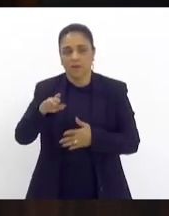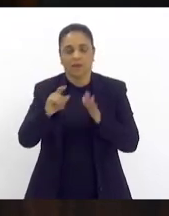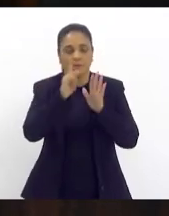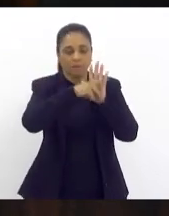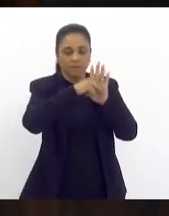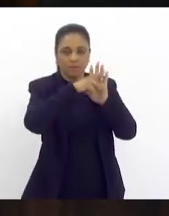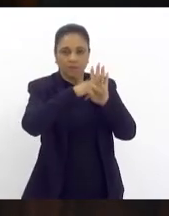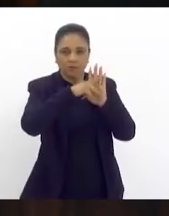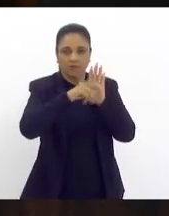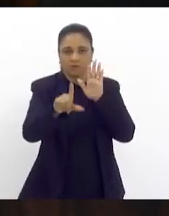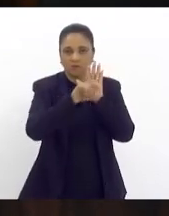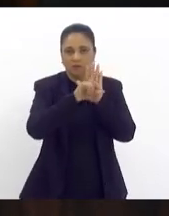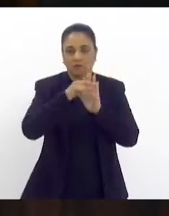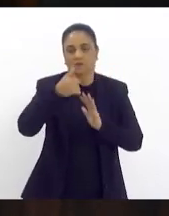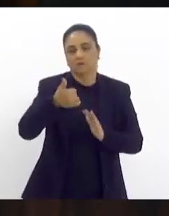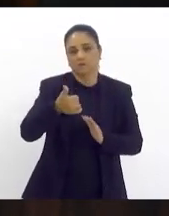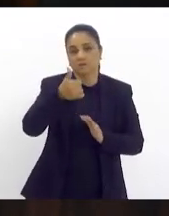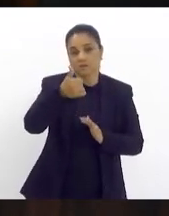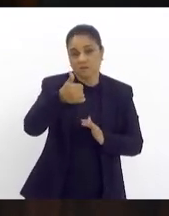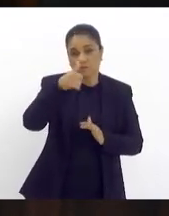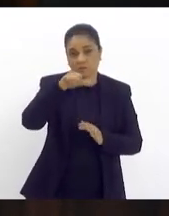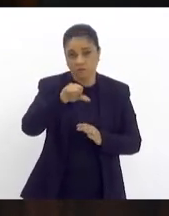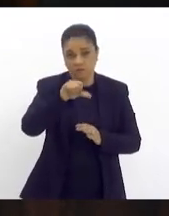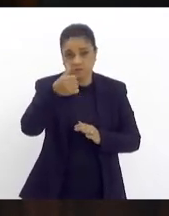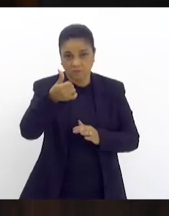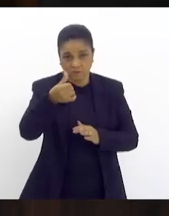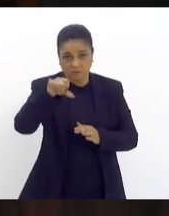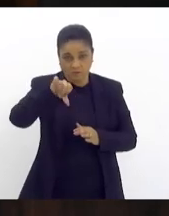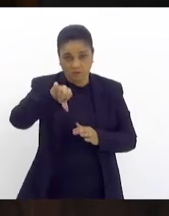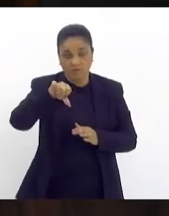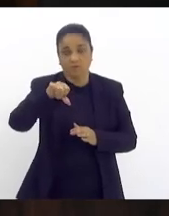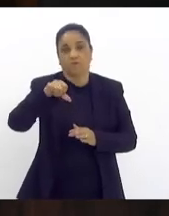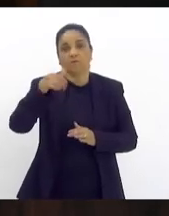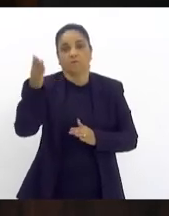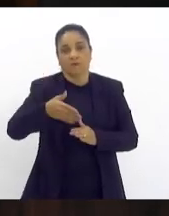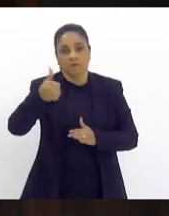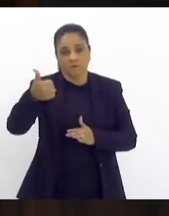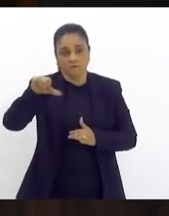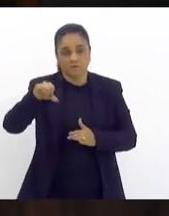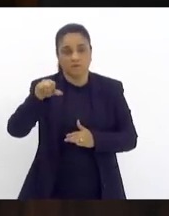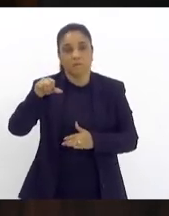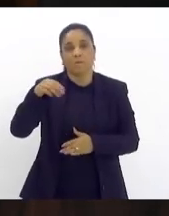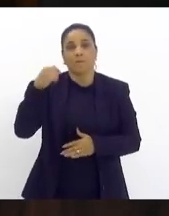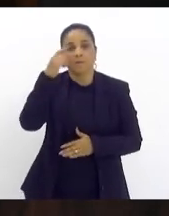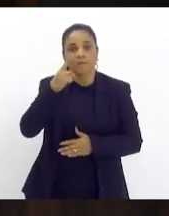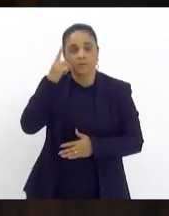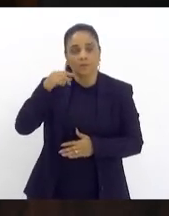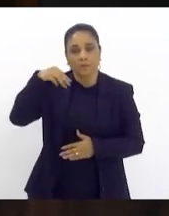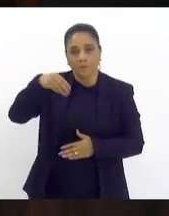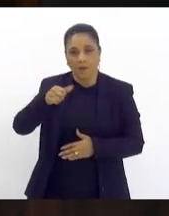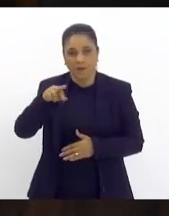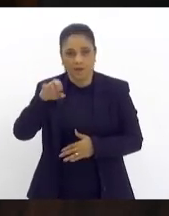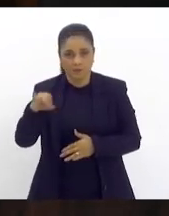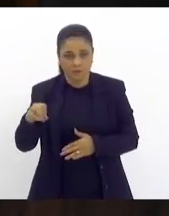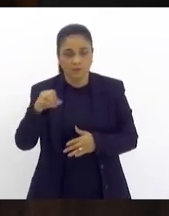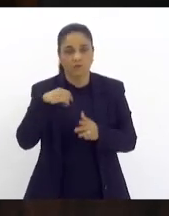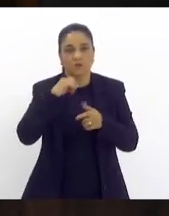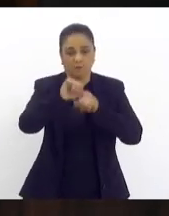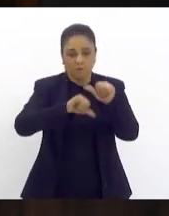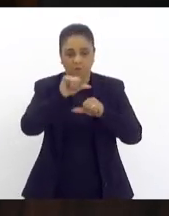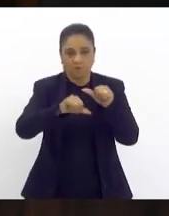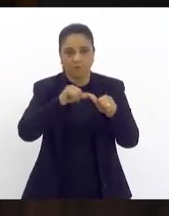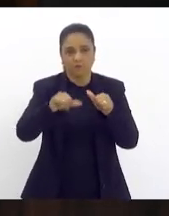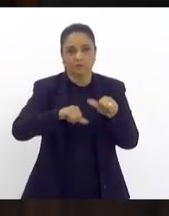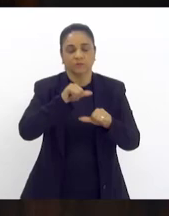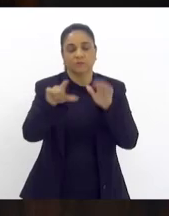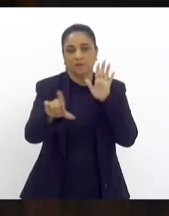número 119/2019 de autoria Deputado Márcio canela que altera a lei 4.224 de